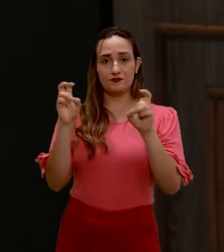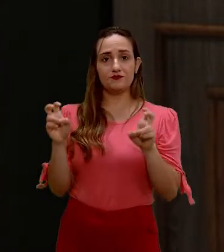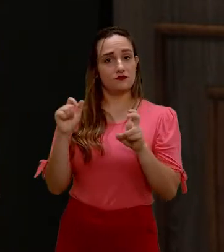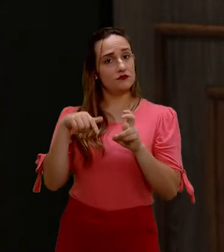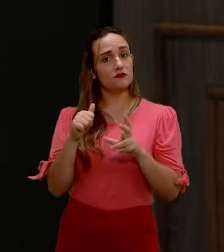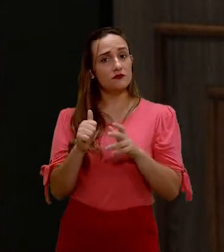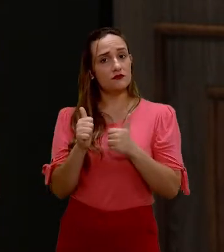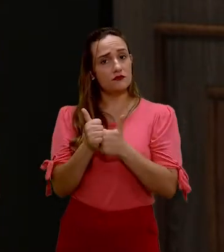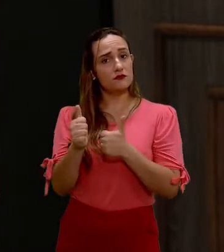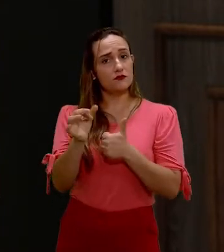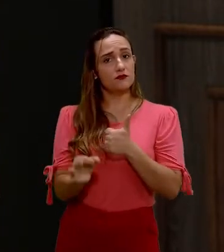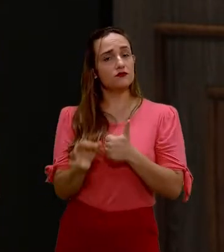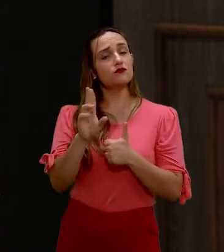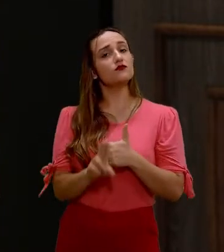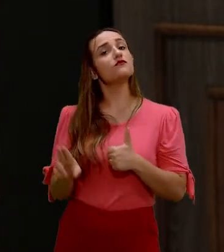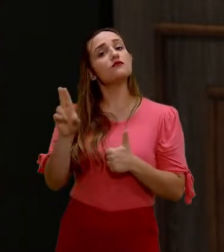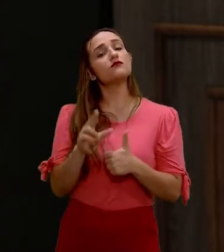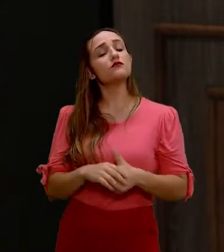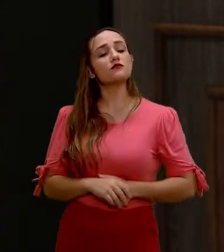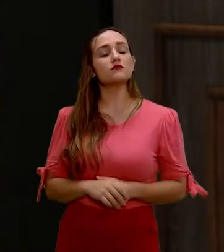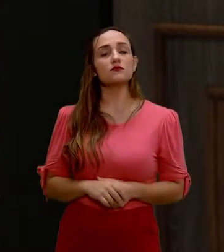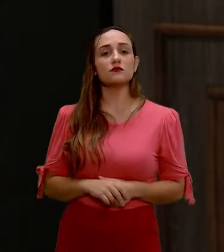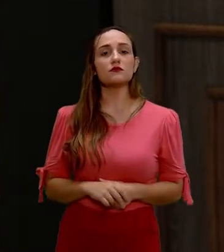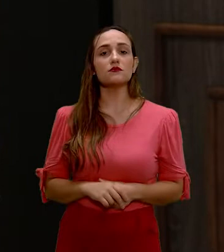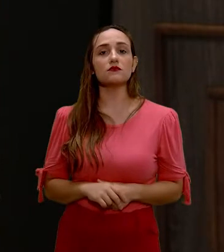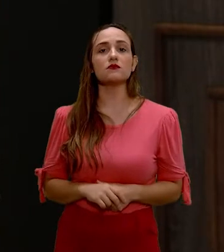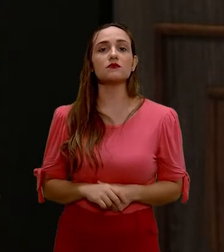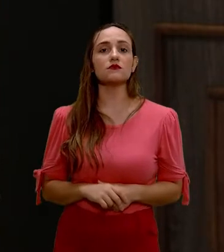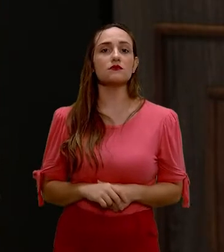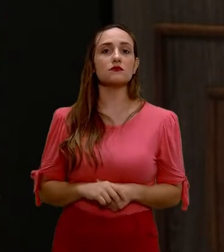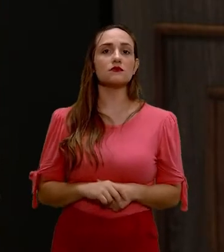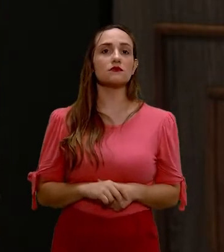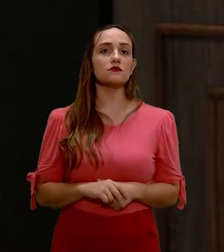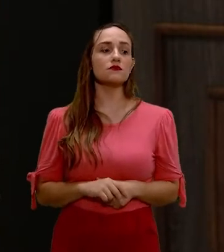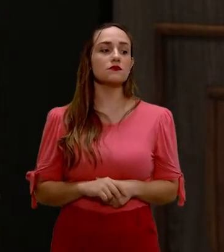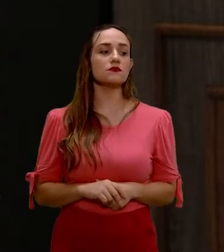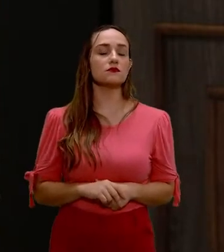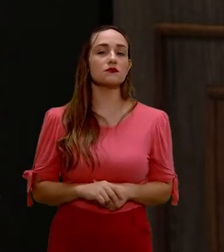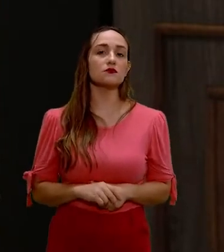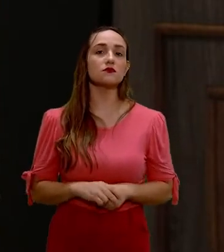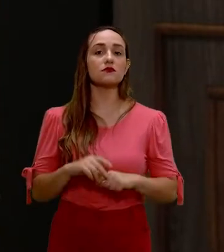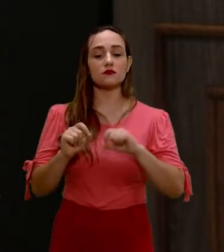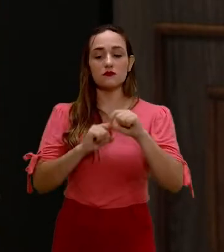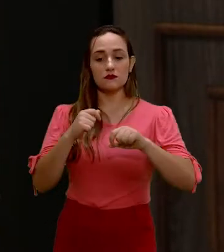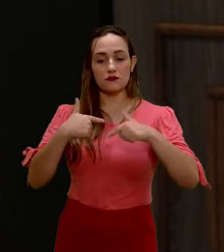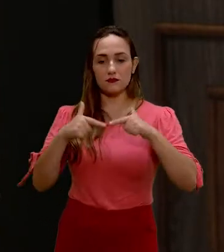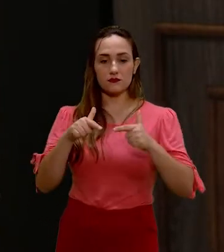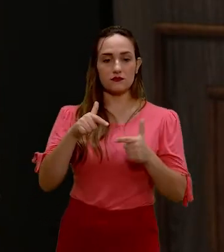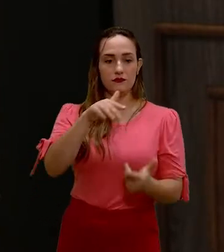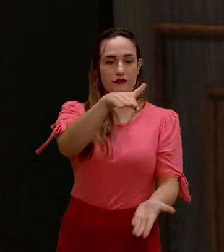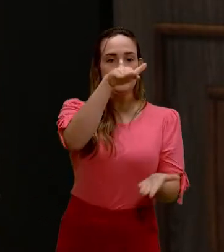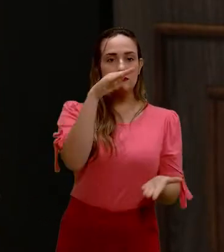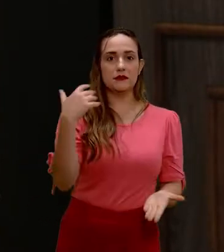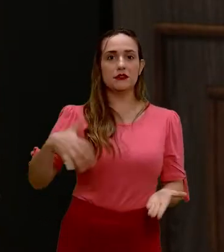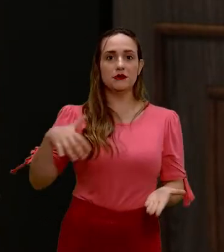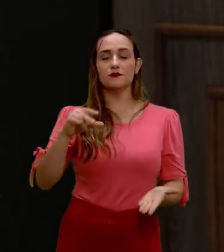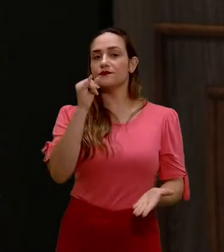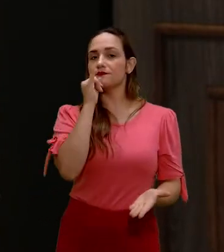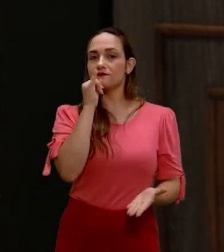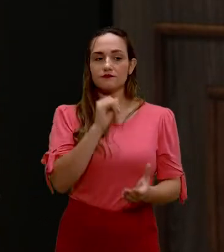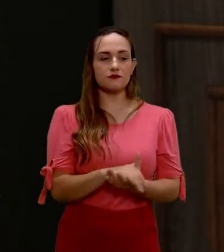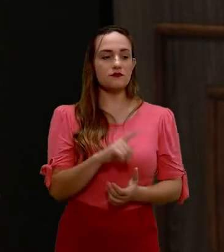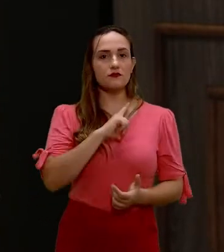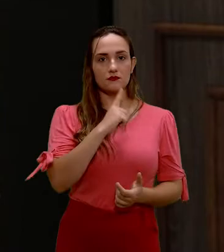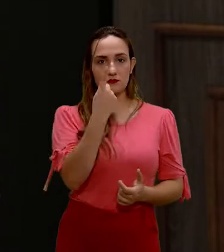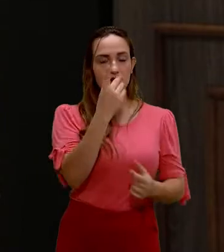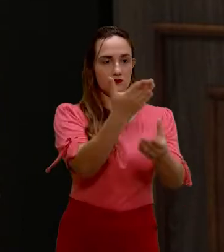que o tribunal utiliza, ele permite que se trabalhe com grande quantidade. Por exemplo, o processo está numa